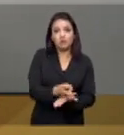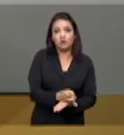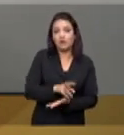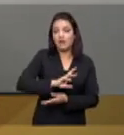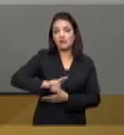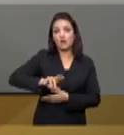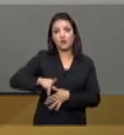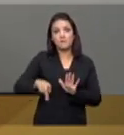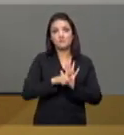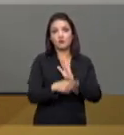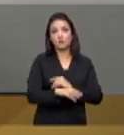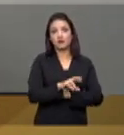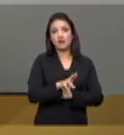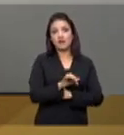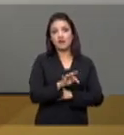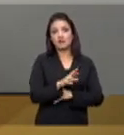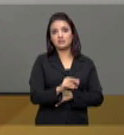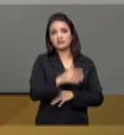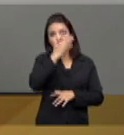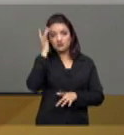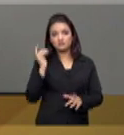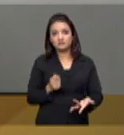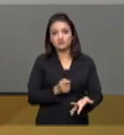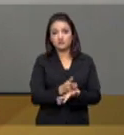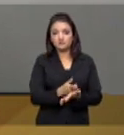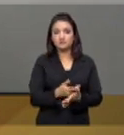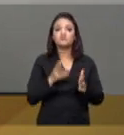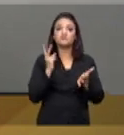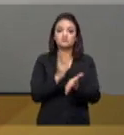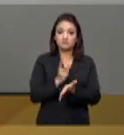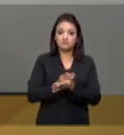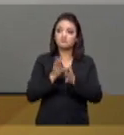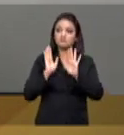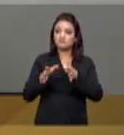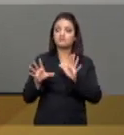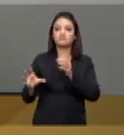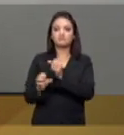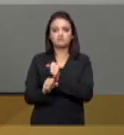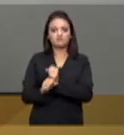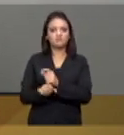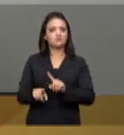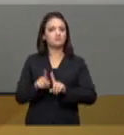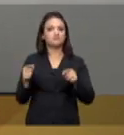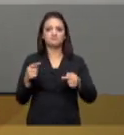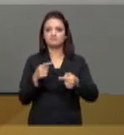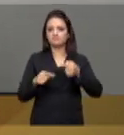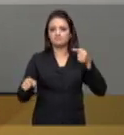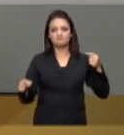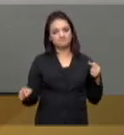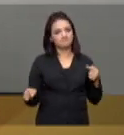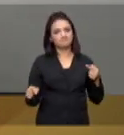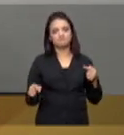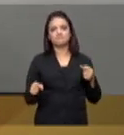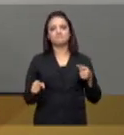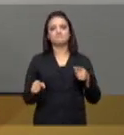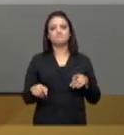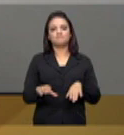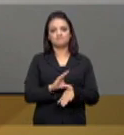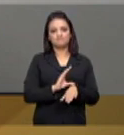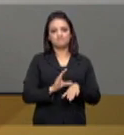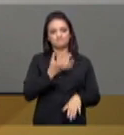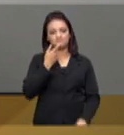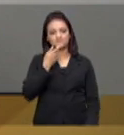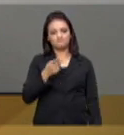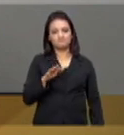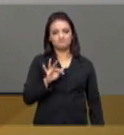contribuinte. Logo, ainda que contabilmente seja escriturado, não guarda relação com a definição constitucional de faturamento para fins